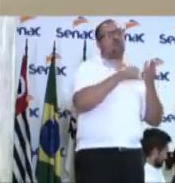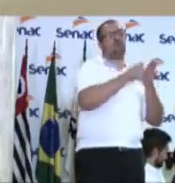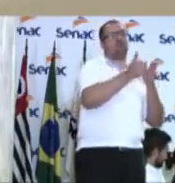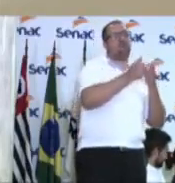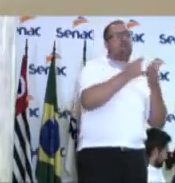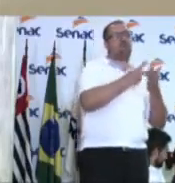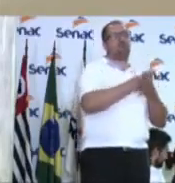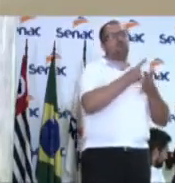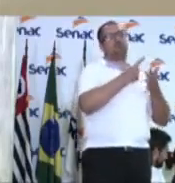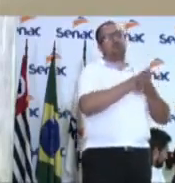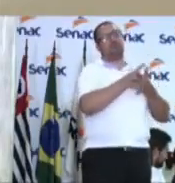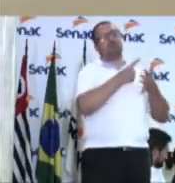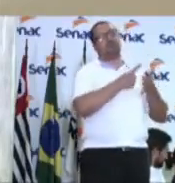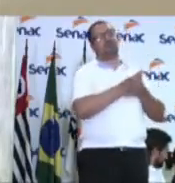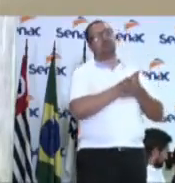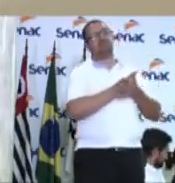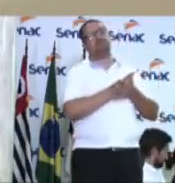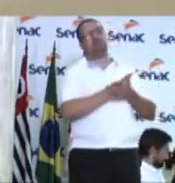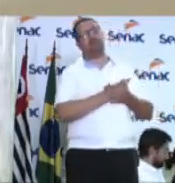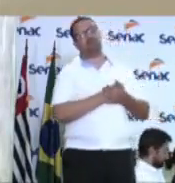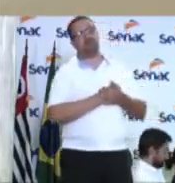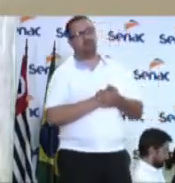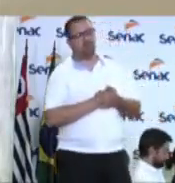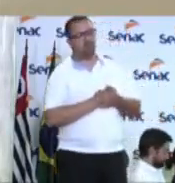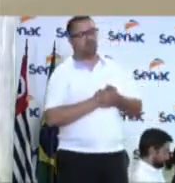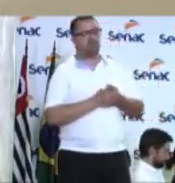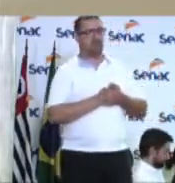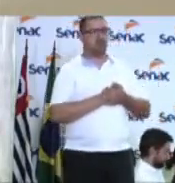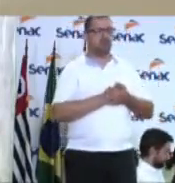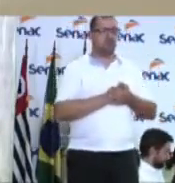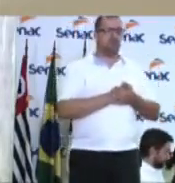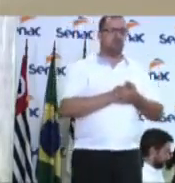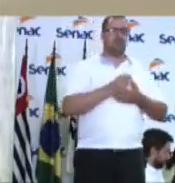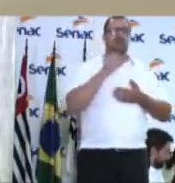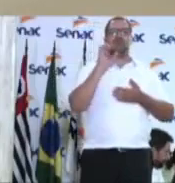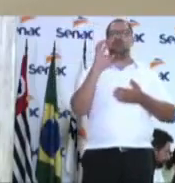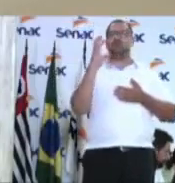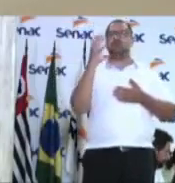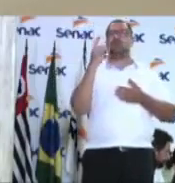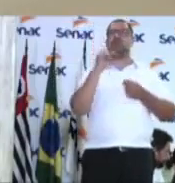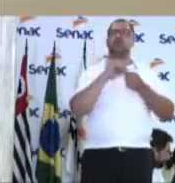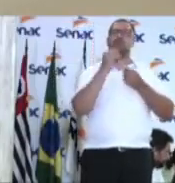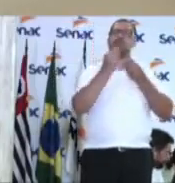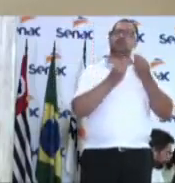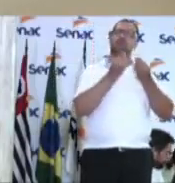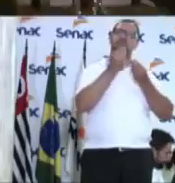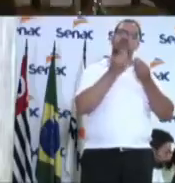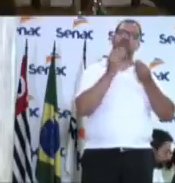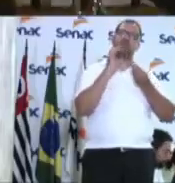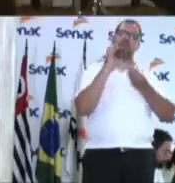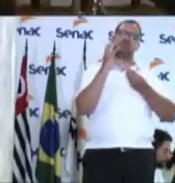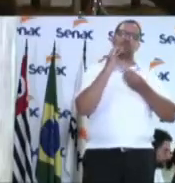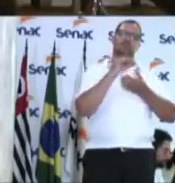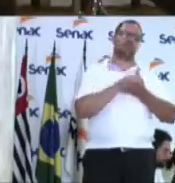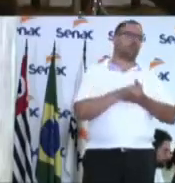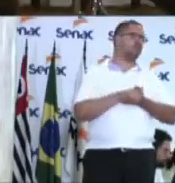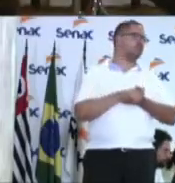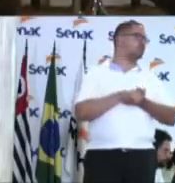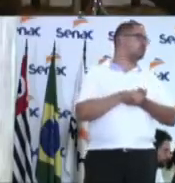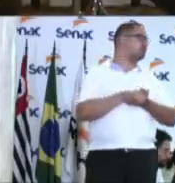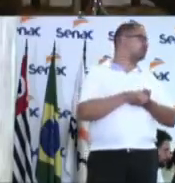tá preparado, eu acho que é o truque, sabe? Tá preparado para que isso vai acontecer e como que você vai reagir a isso.